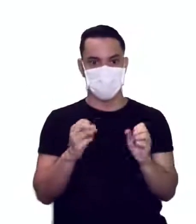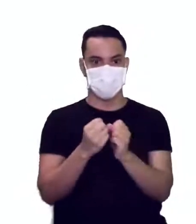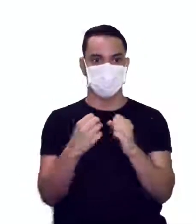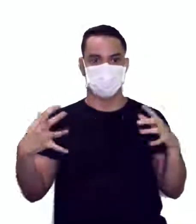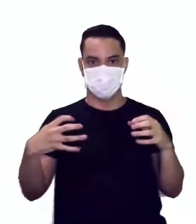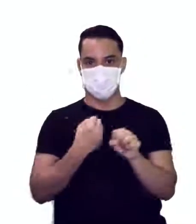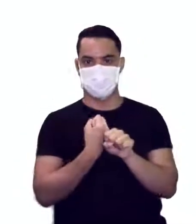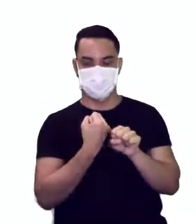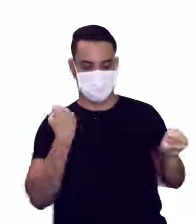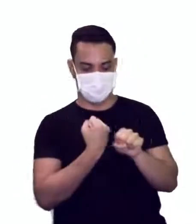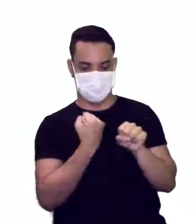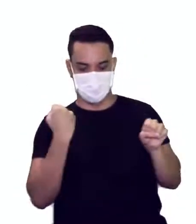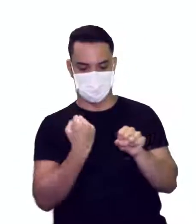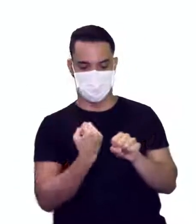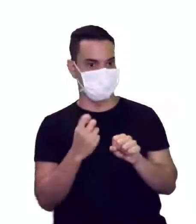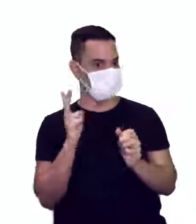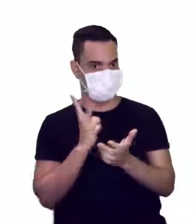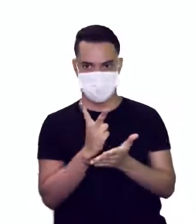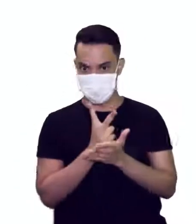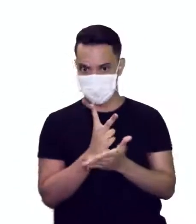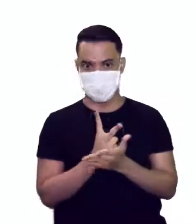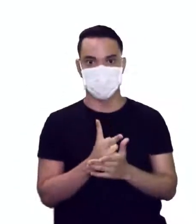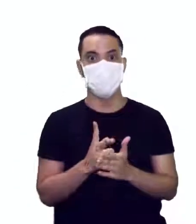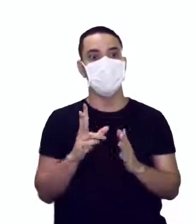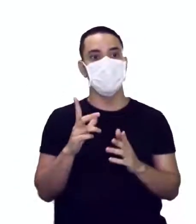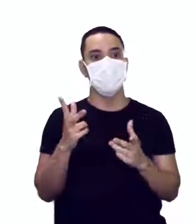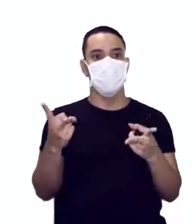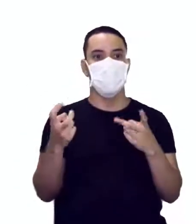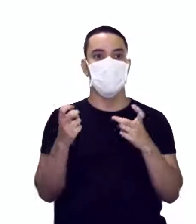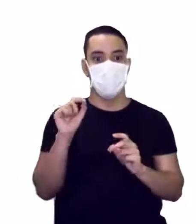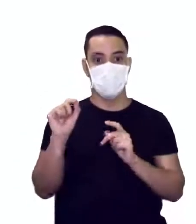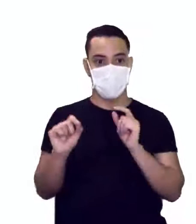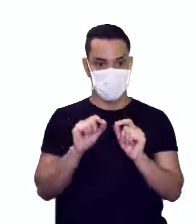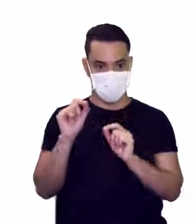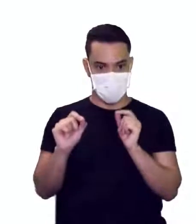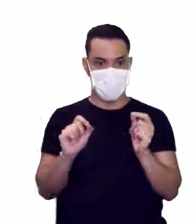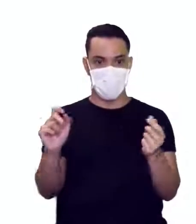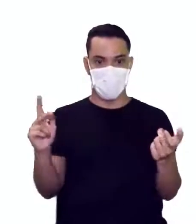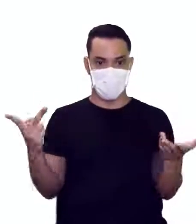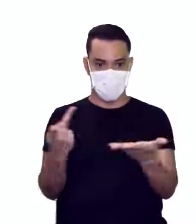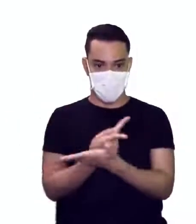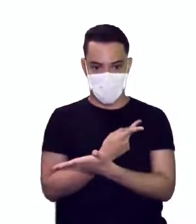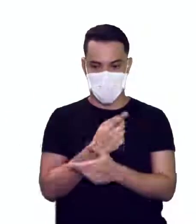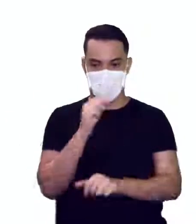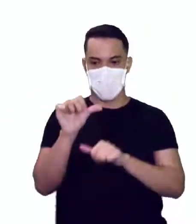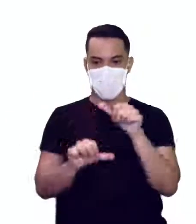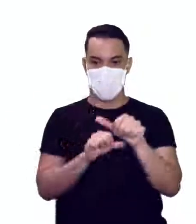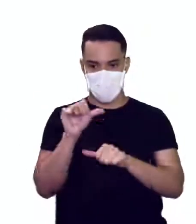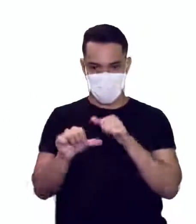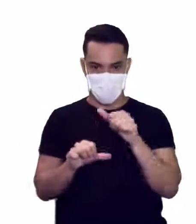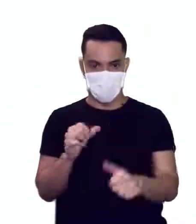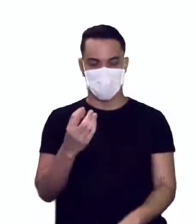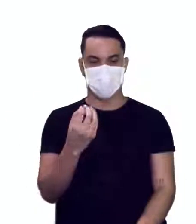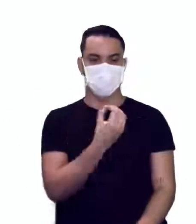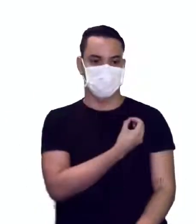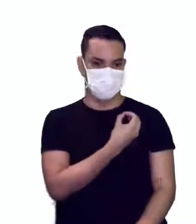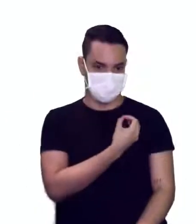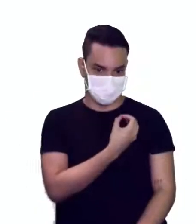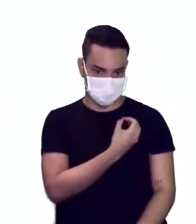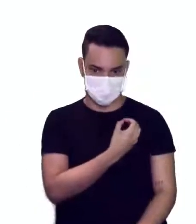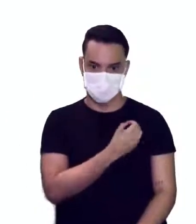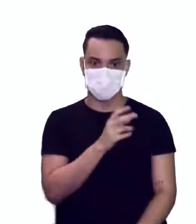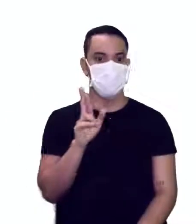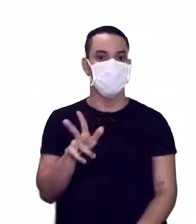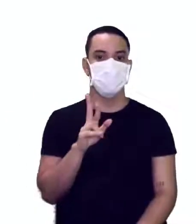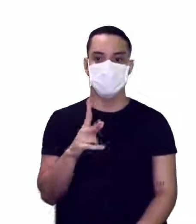repelem, ok? Note que a eletrização ocorre pela mudança no número de elétrons e não no